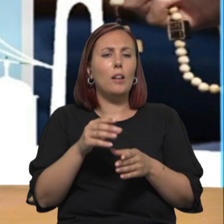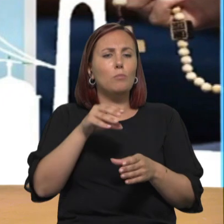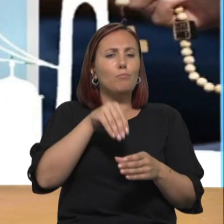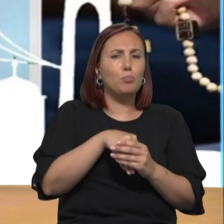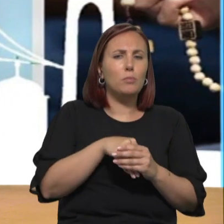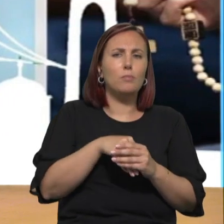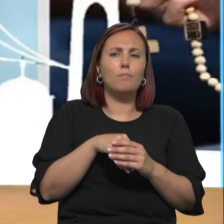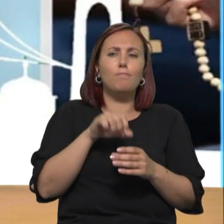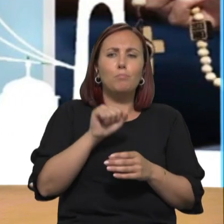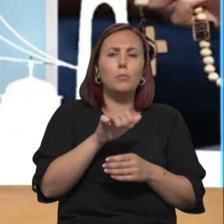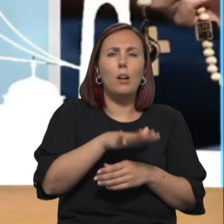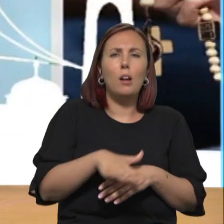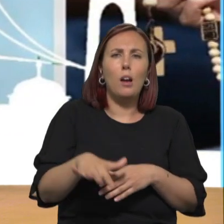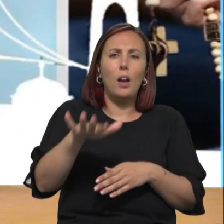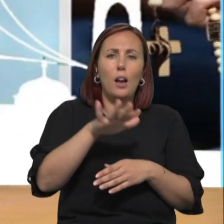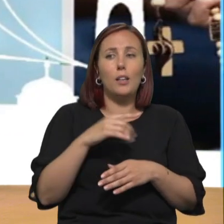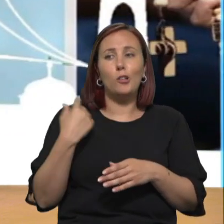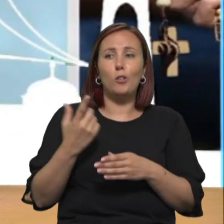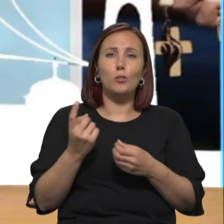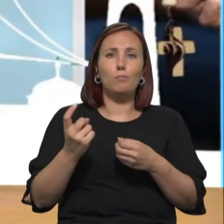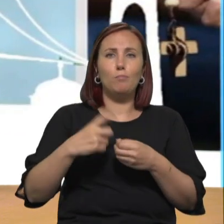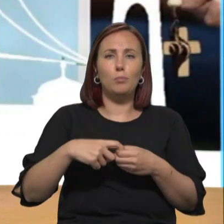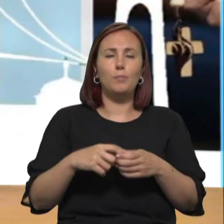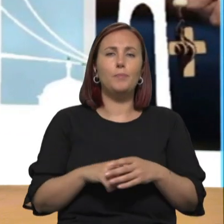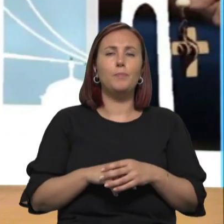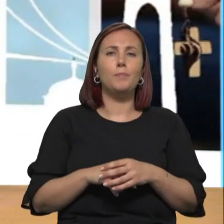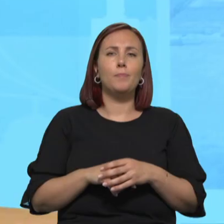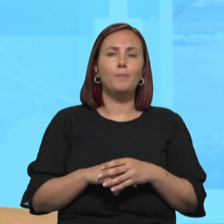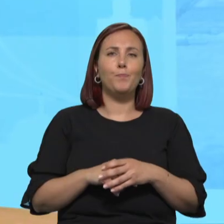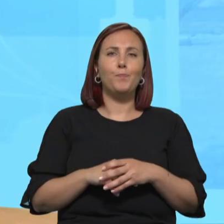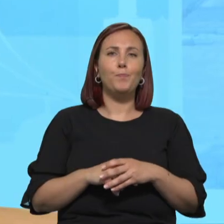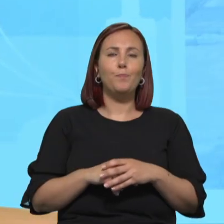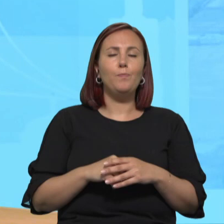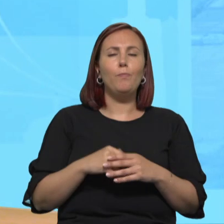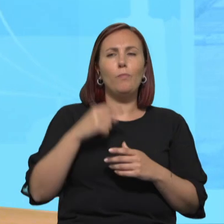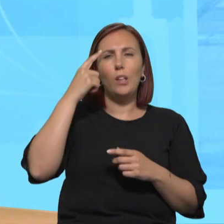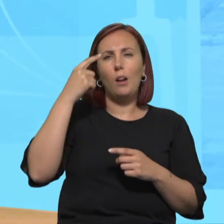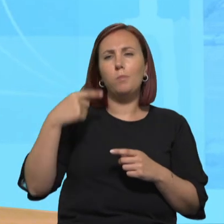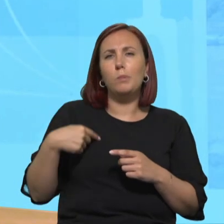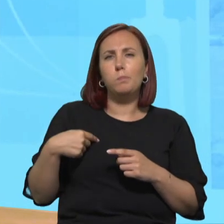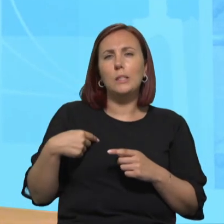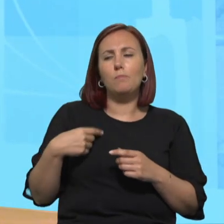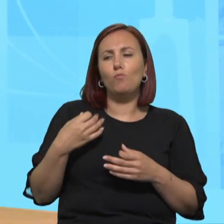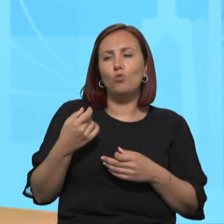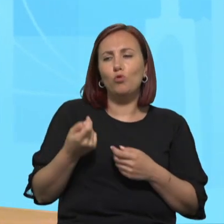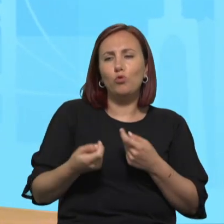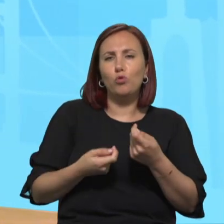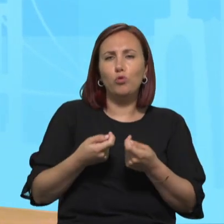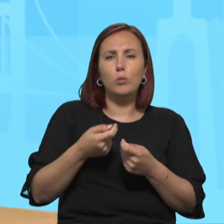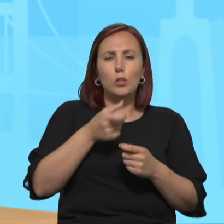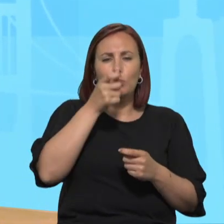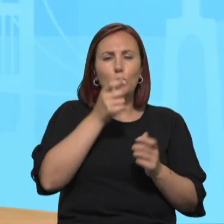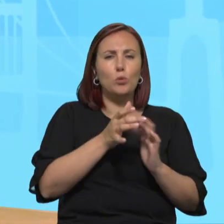meio de que fazemos parte. E vai havendo esta consciência por parte dos cristãos,